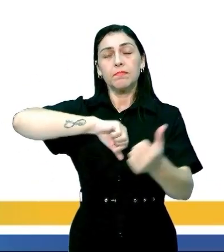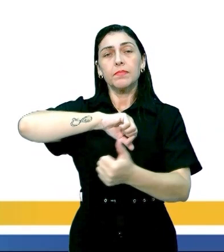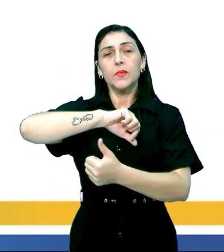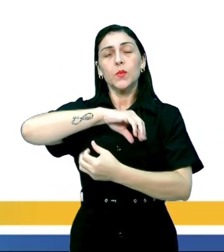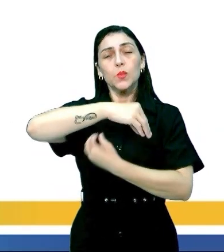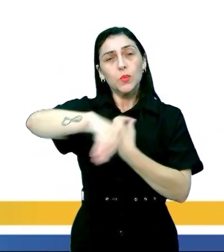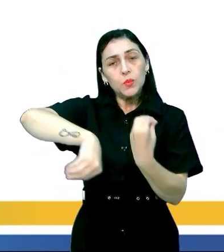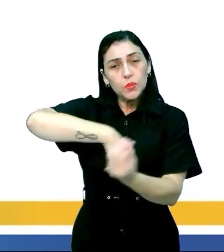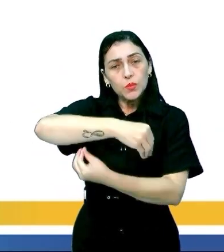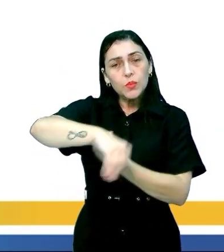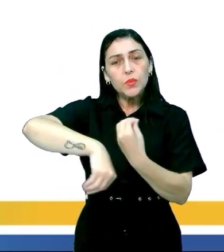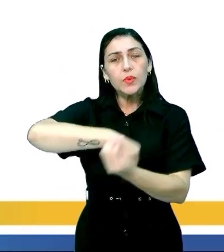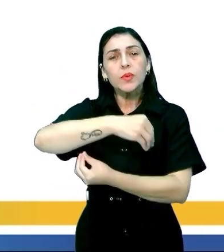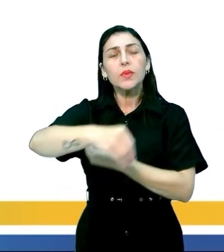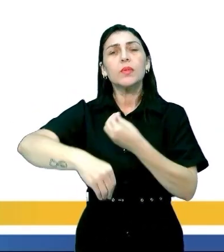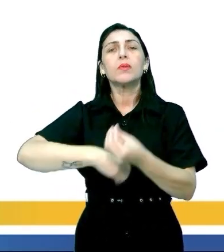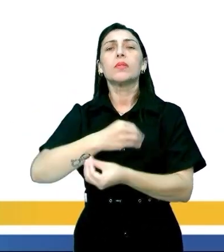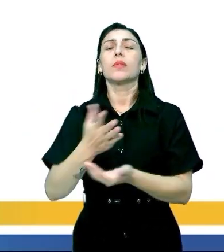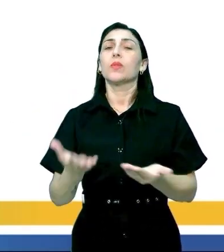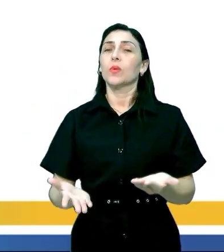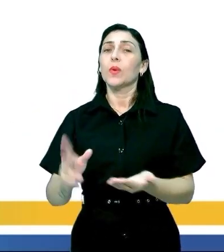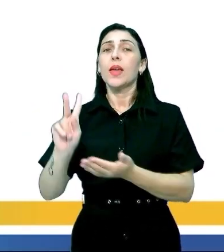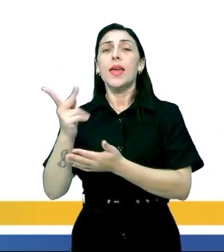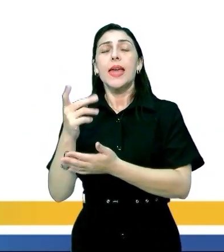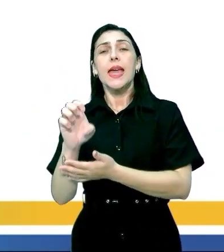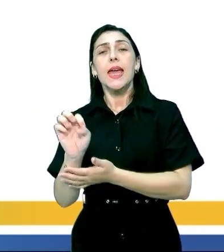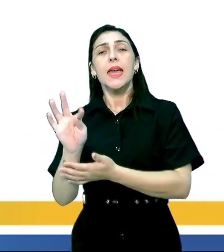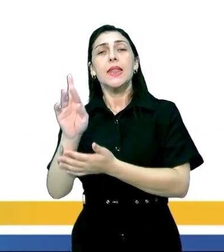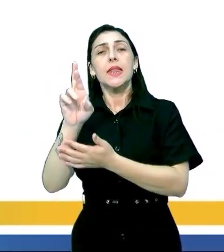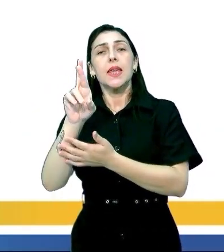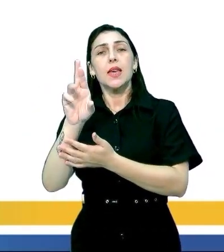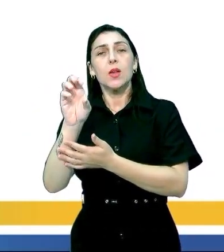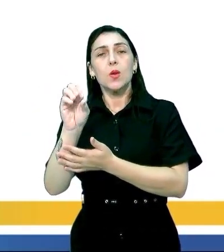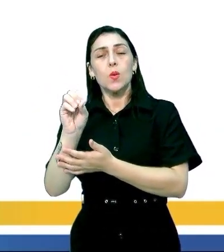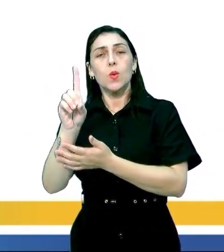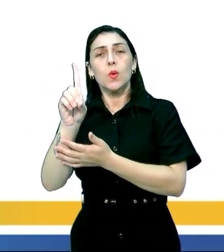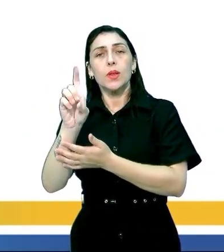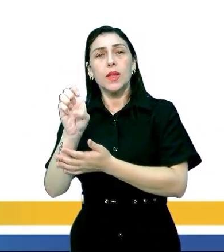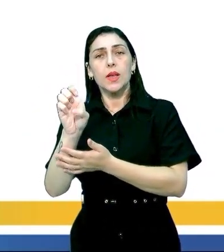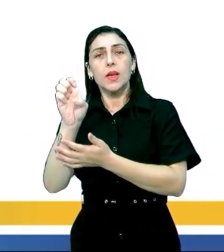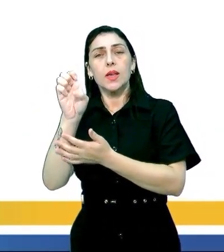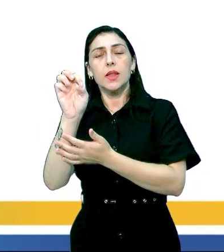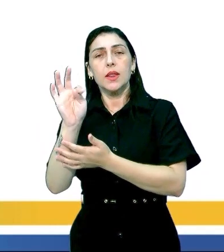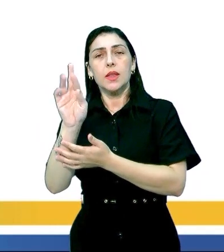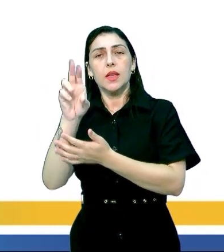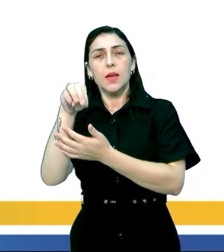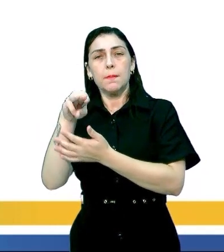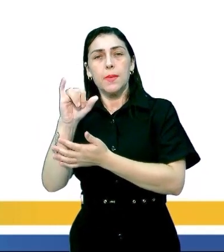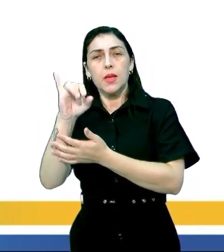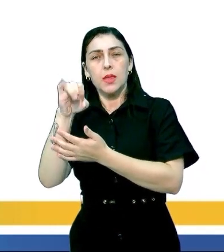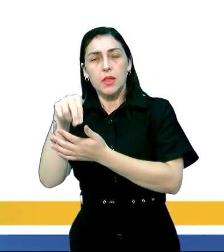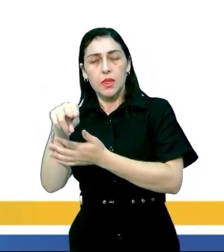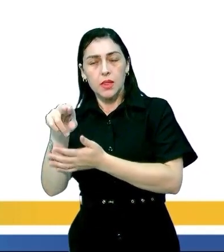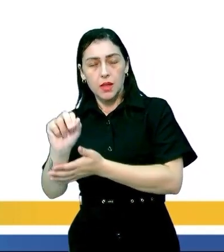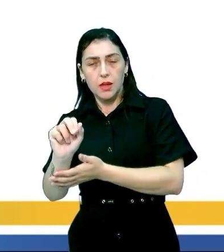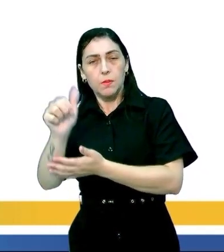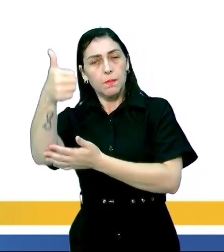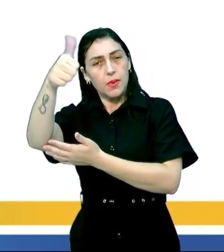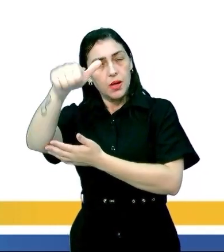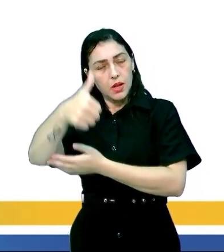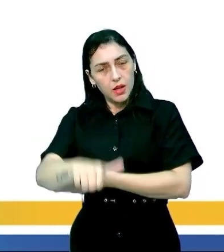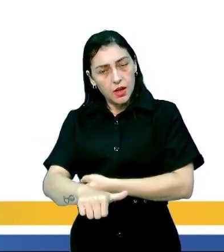e trabalho heterodeterminado. Acaba sendo a resposta correta para a